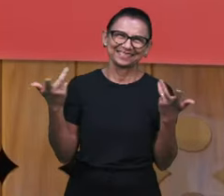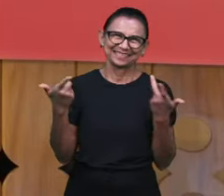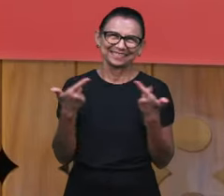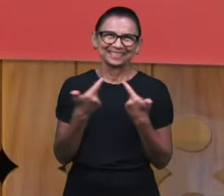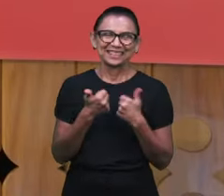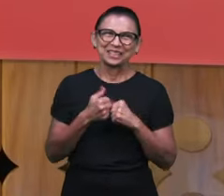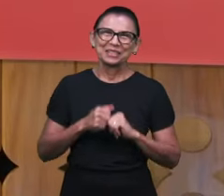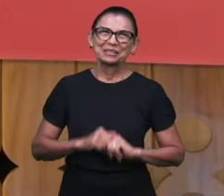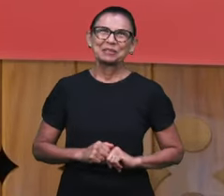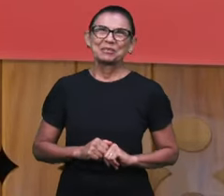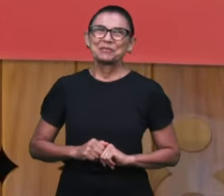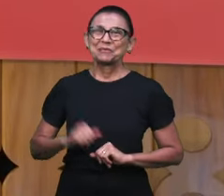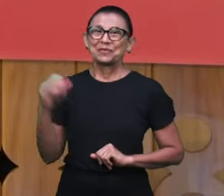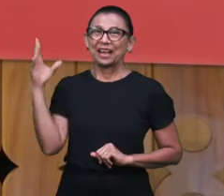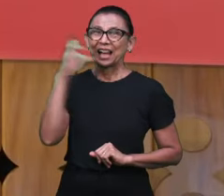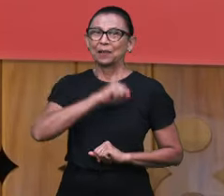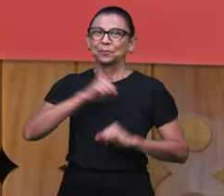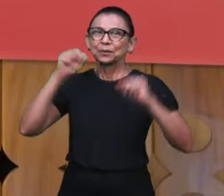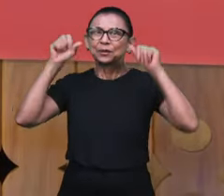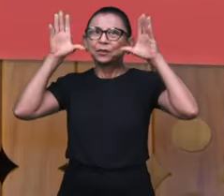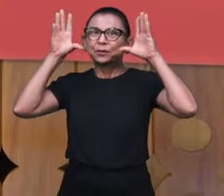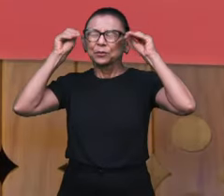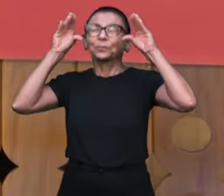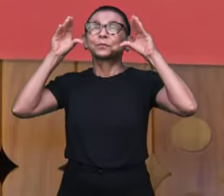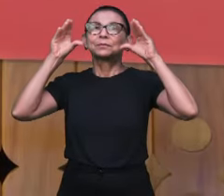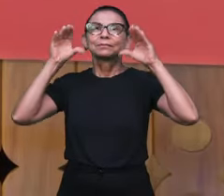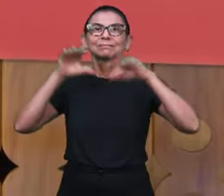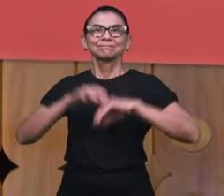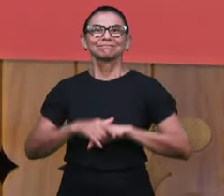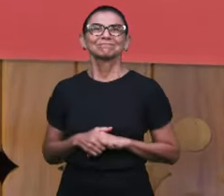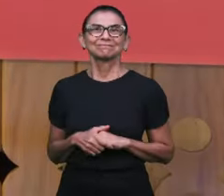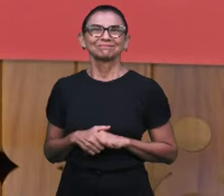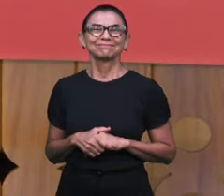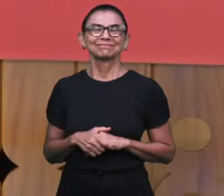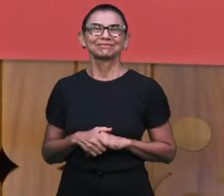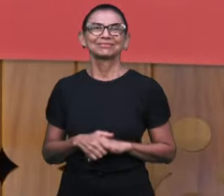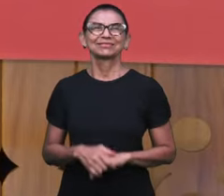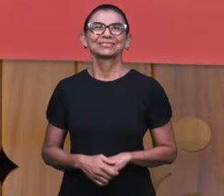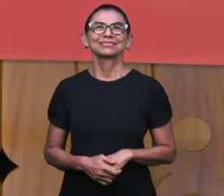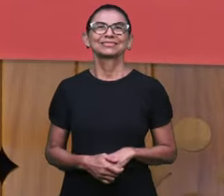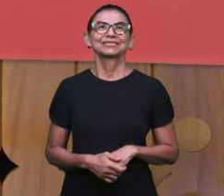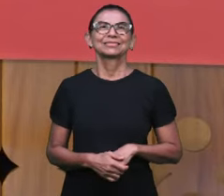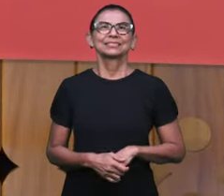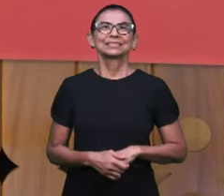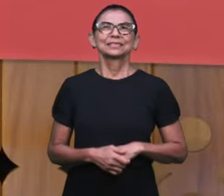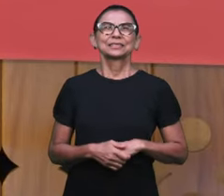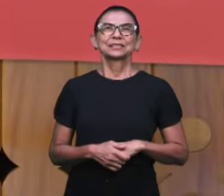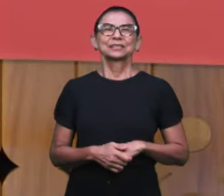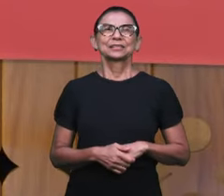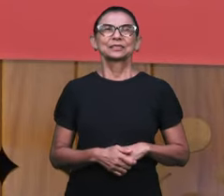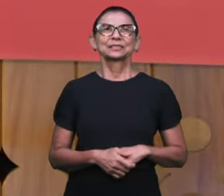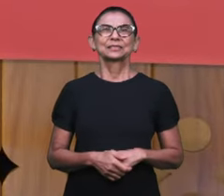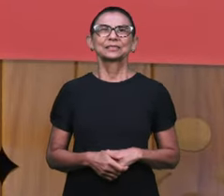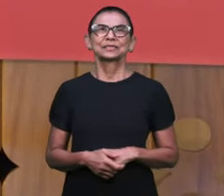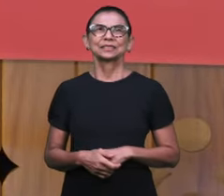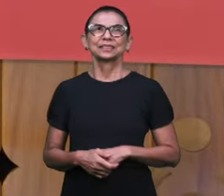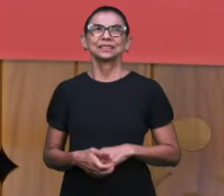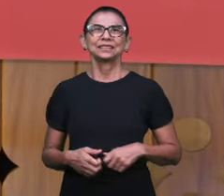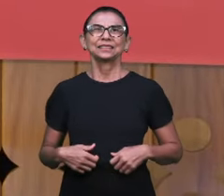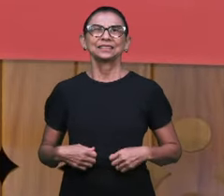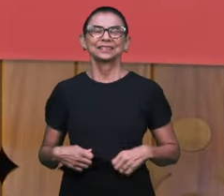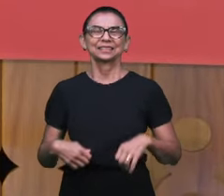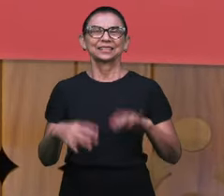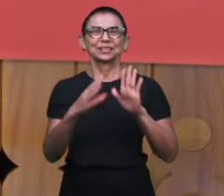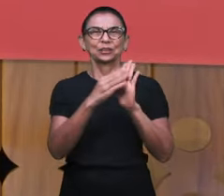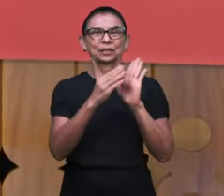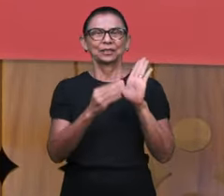num abrir e fechar de olhos, num piscar de olhos. Muito bem, bem respondido. Agora vamos ao nosso conteúdo doutrinário do assunto